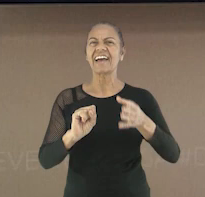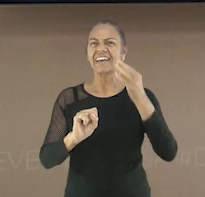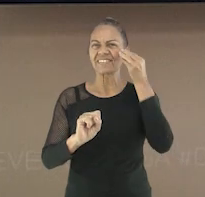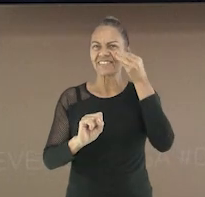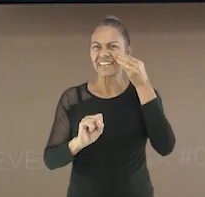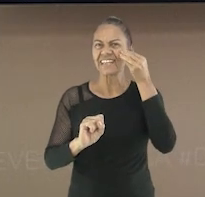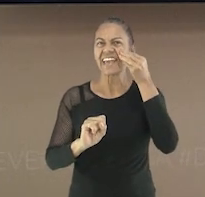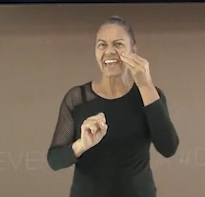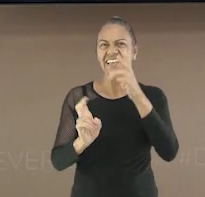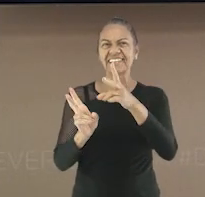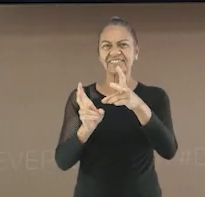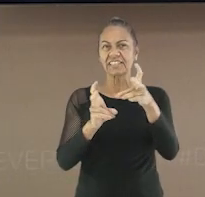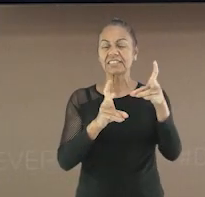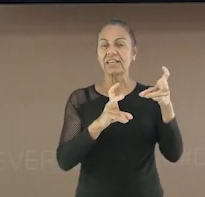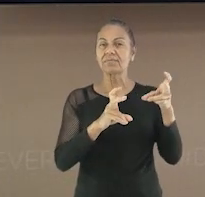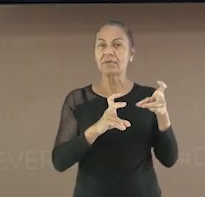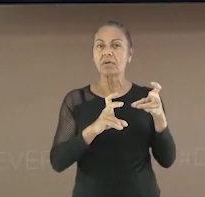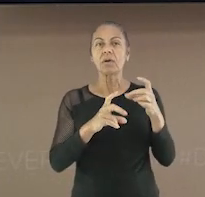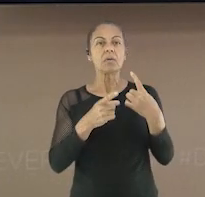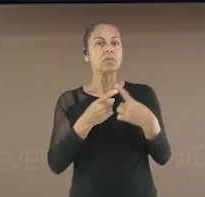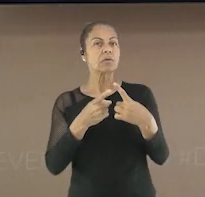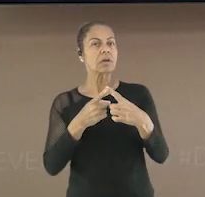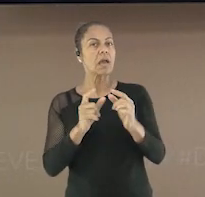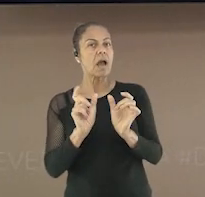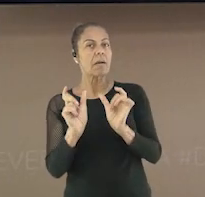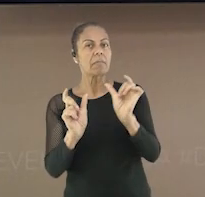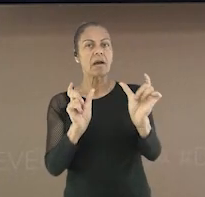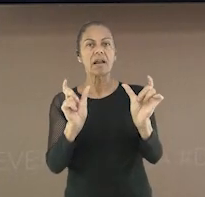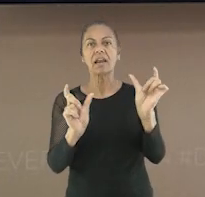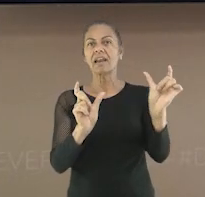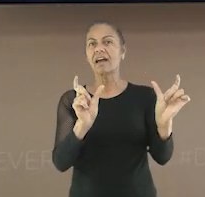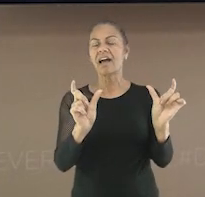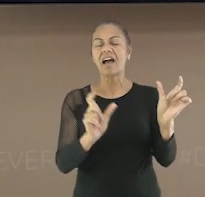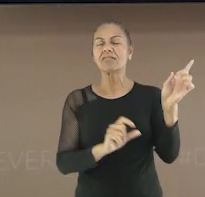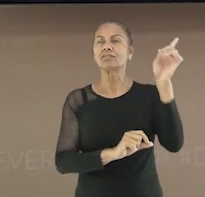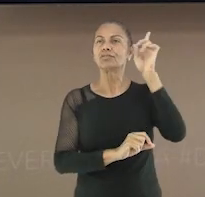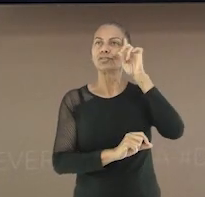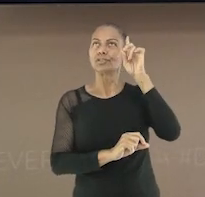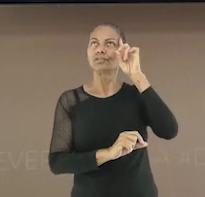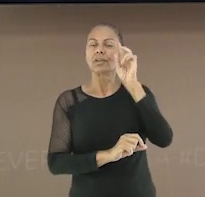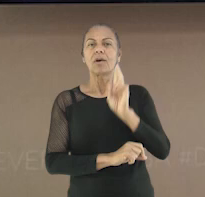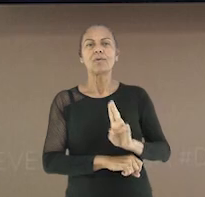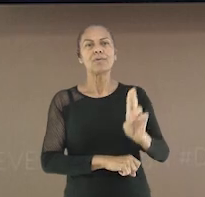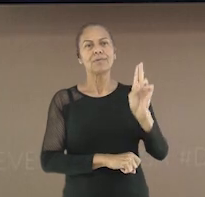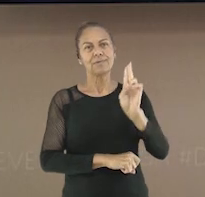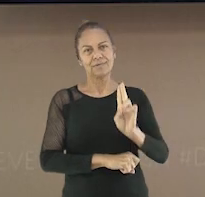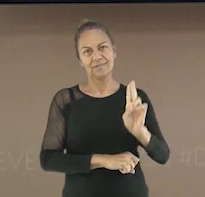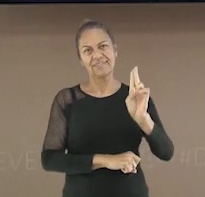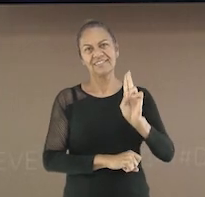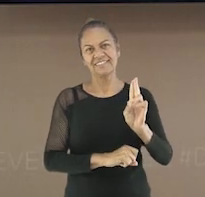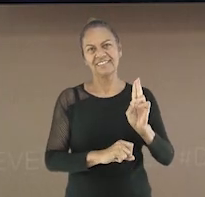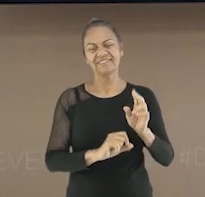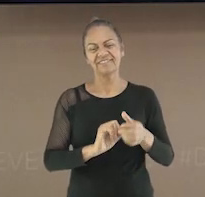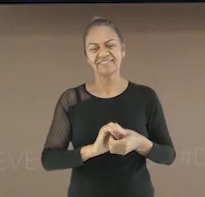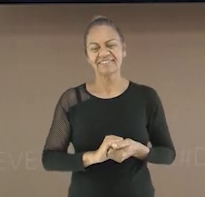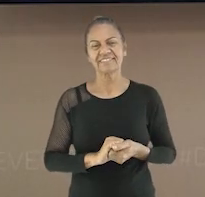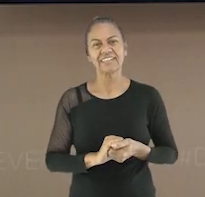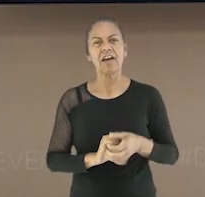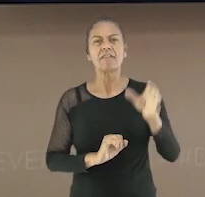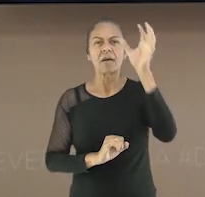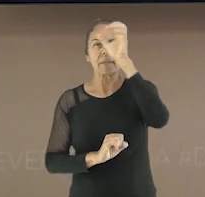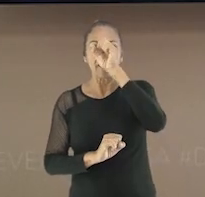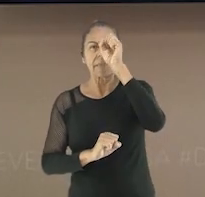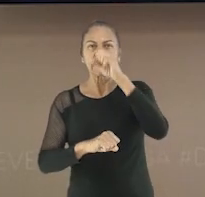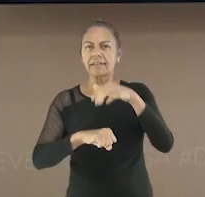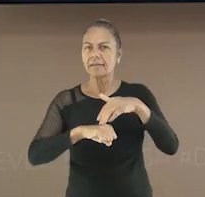Essas palavras fazem parte do nosso dia a dia, usamos elas o tempo inteiro. Vamos então aprender mais sobre